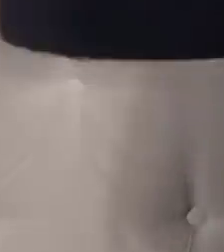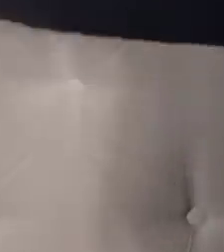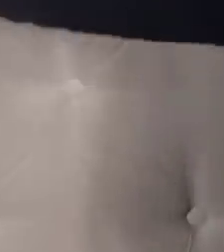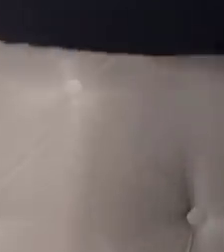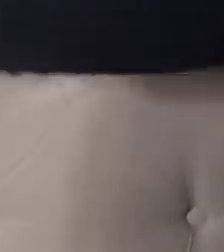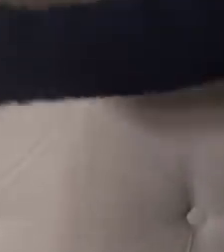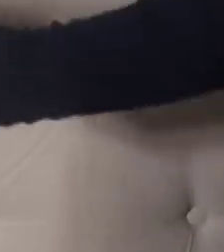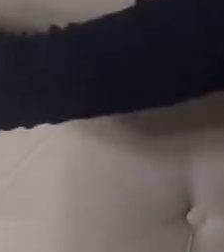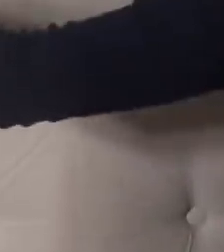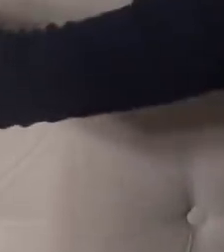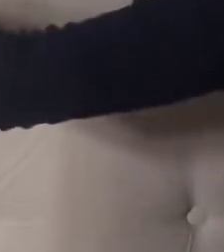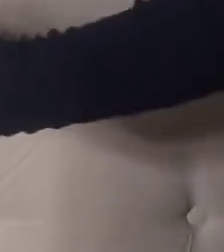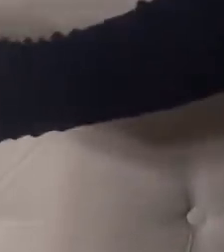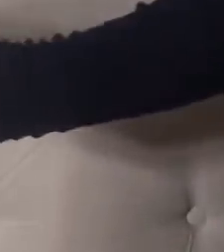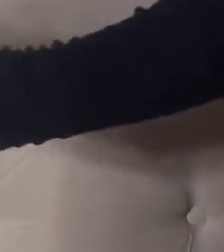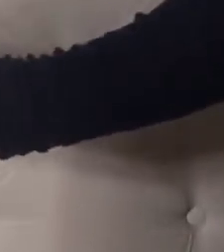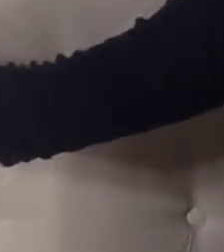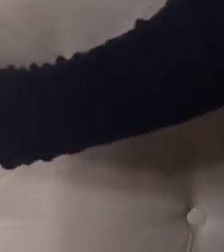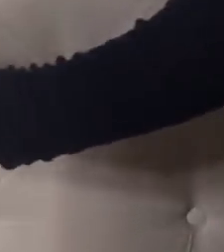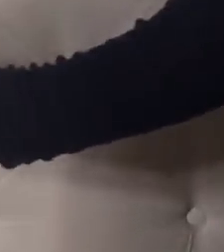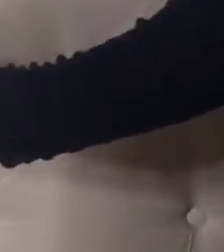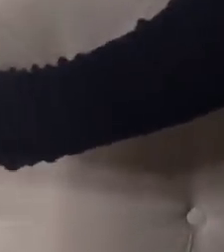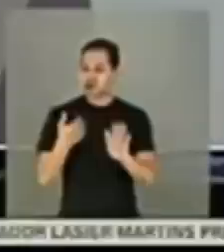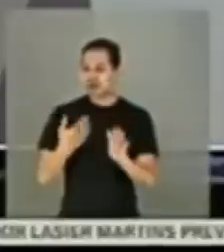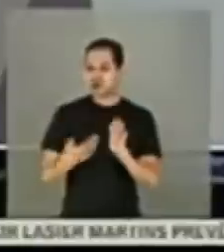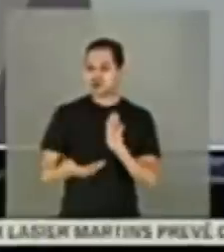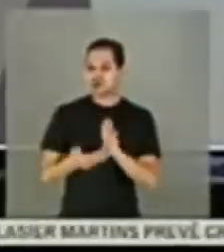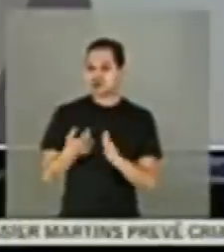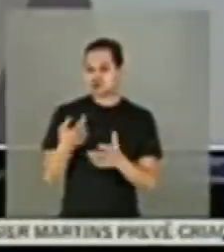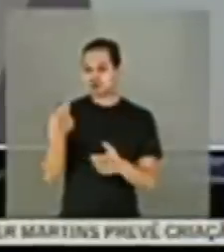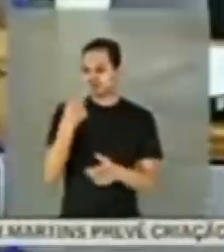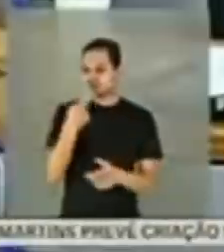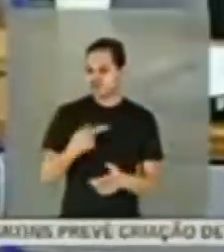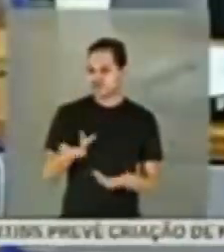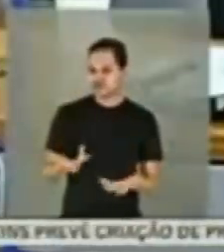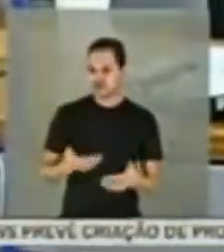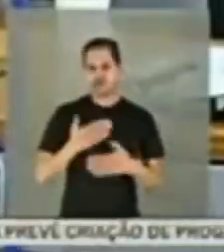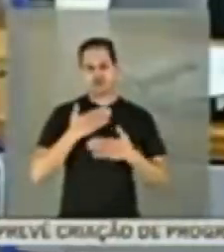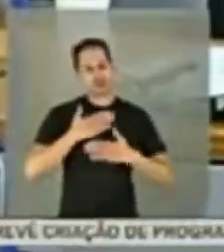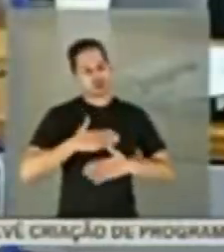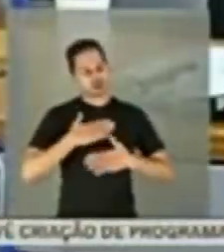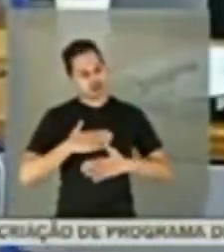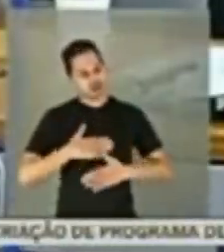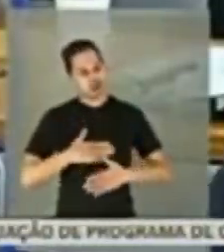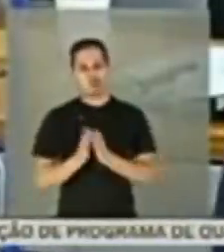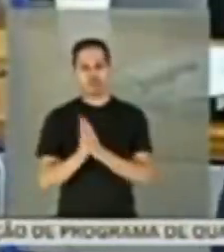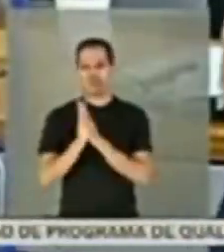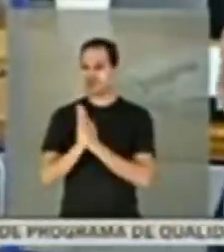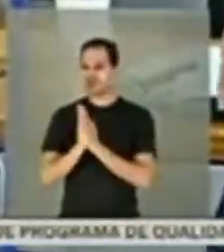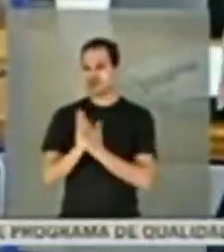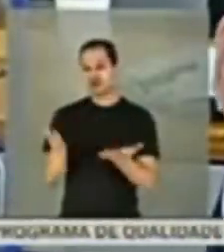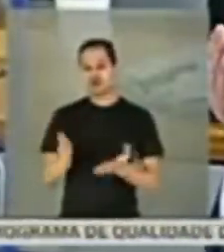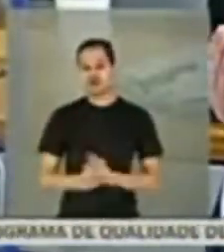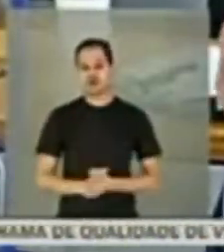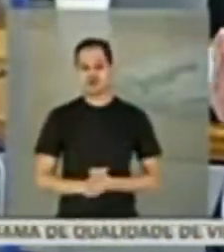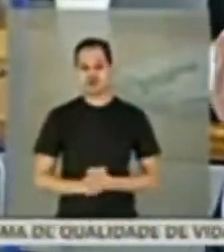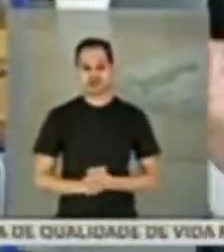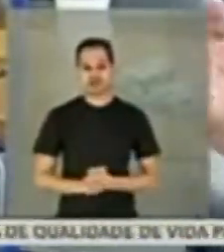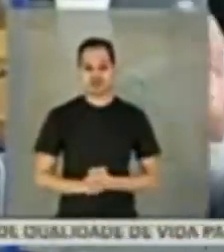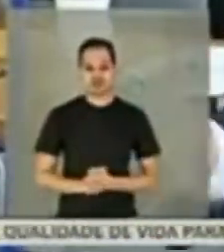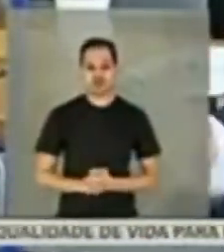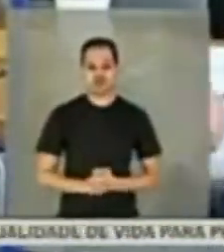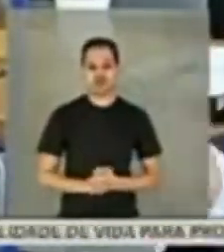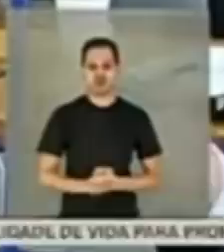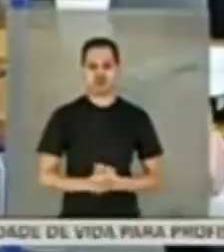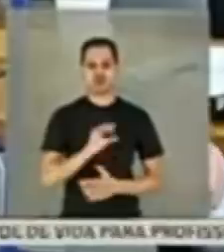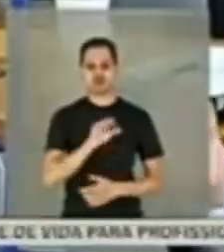mais claro que o sol, que o G7 já era. Senador Macau. Por favor, senador. Calma. Vossa Excelência já foi vítima em